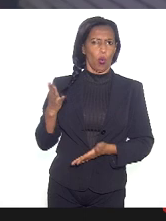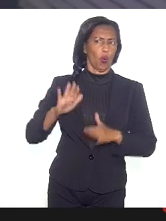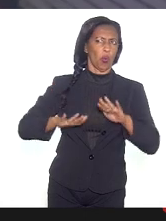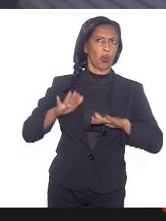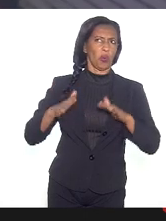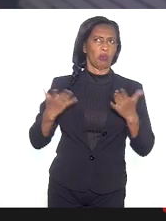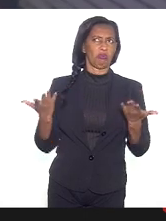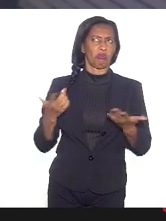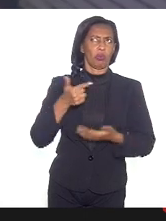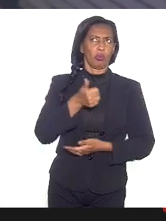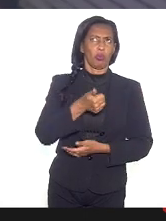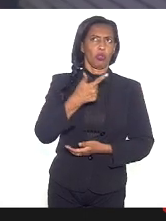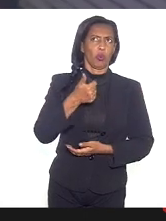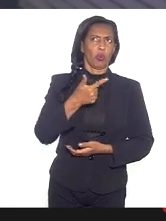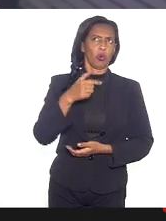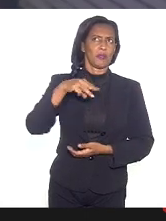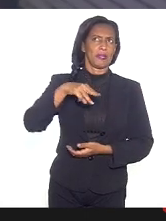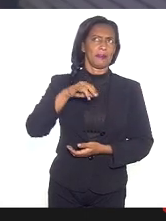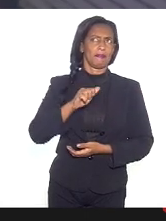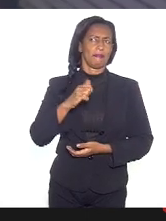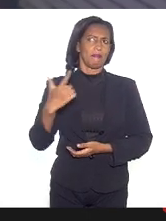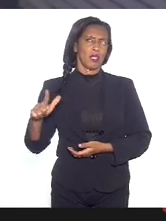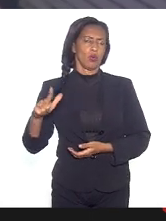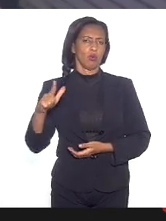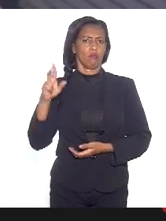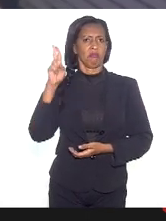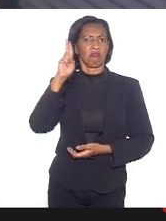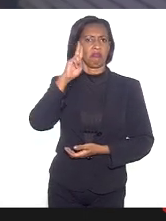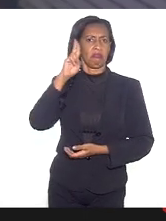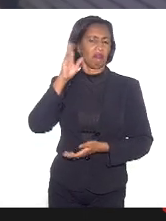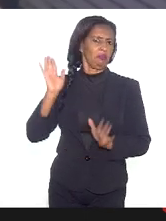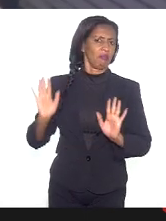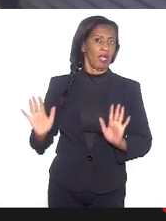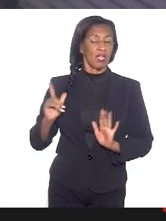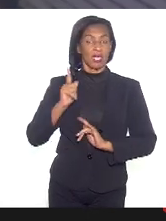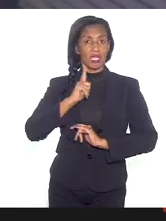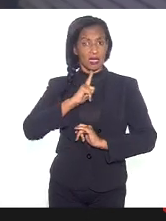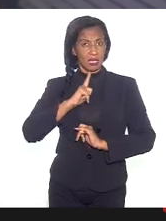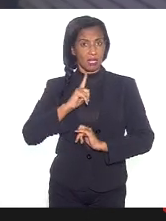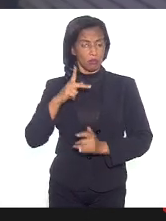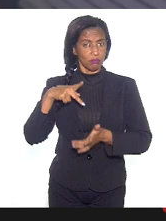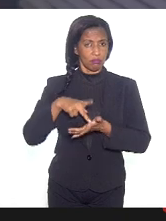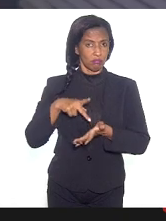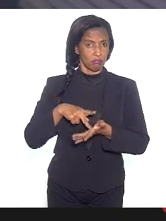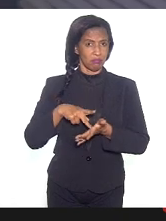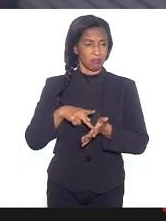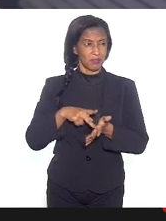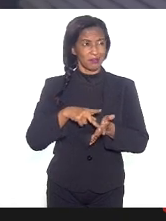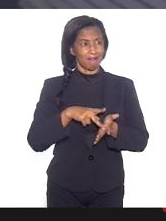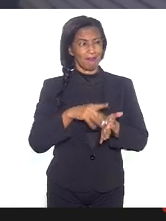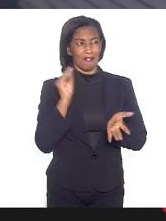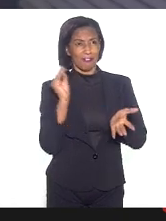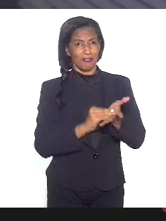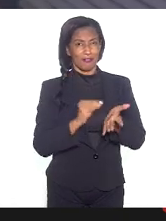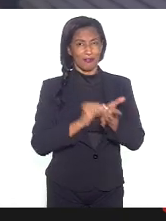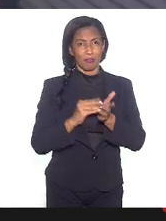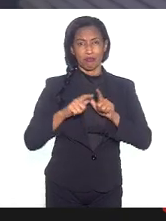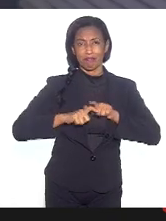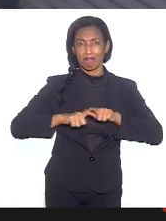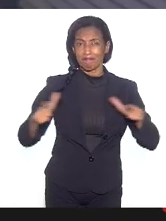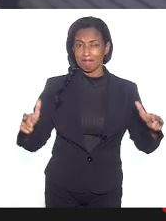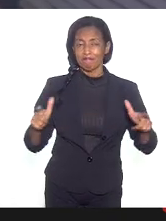de 12 mil militares e realmente temos um déficit grande